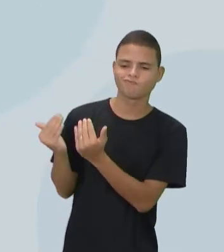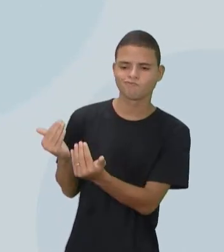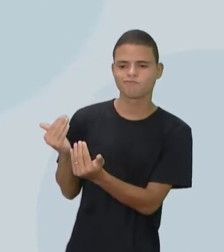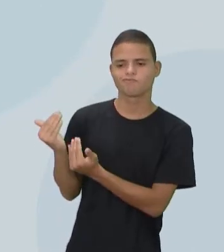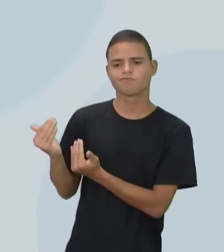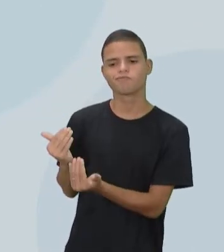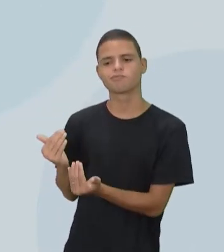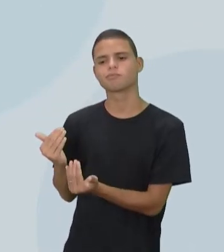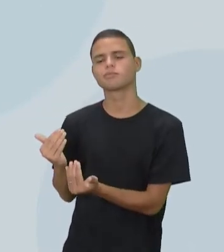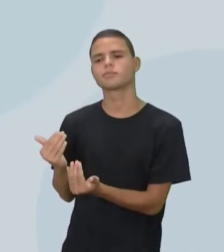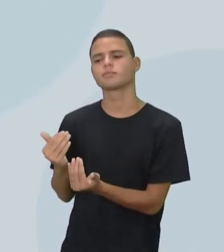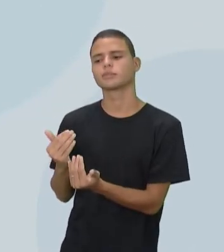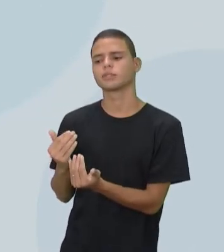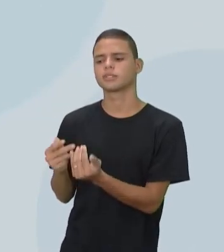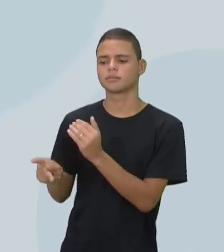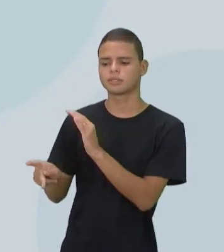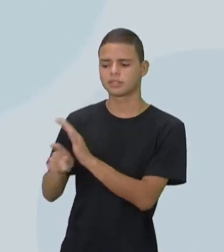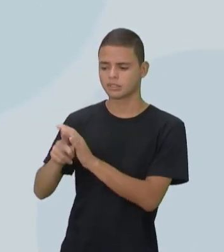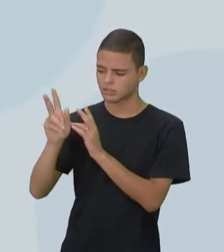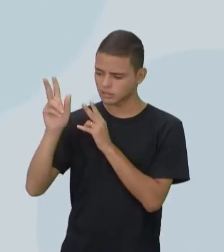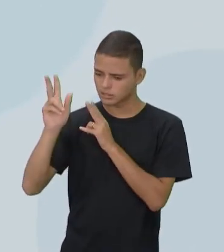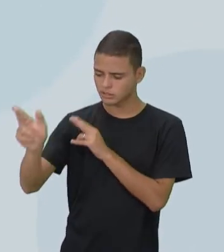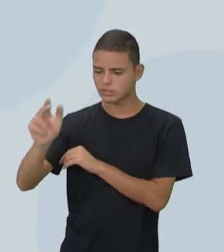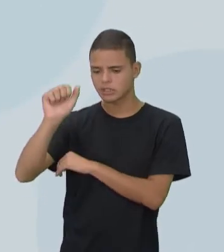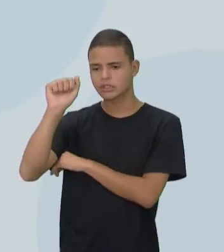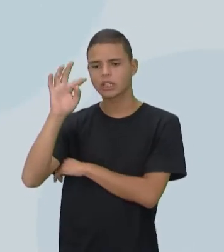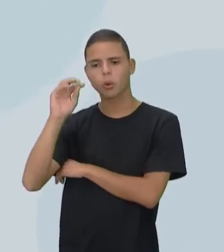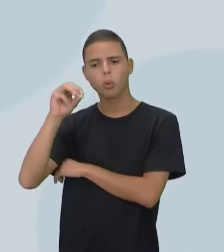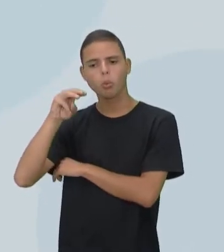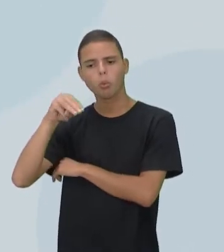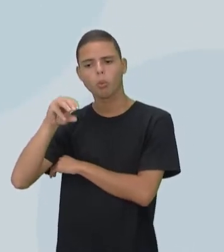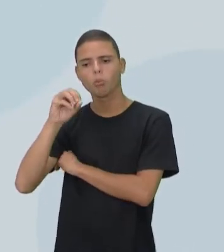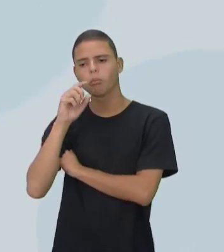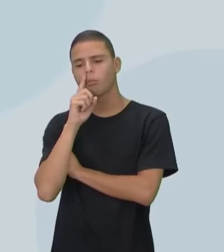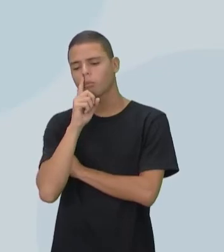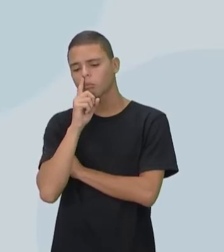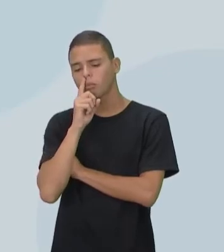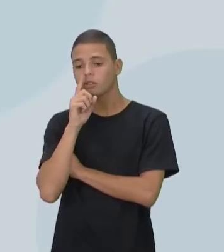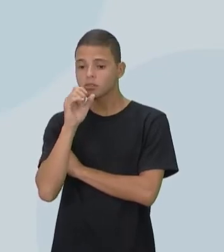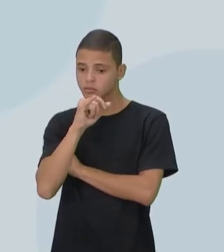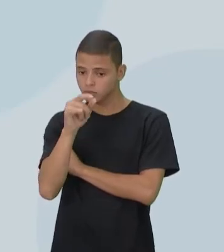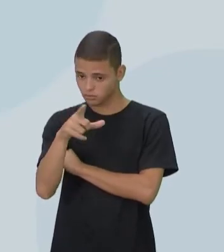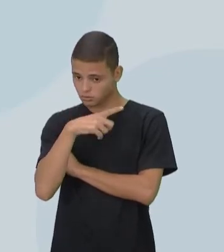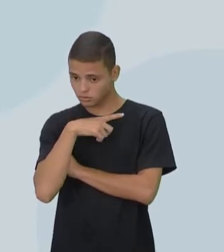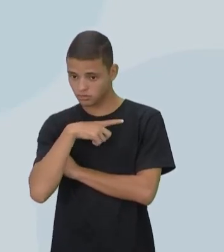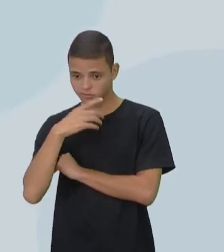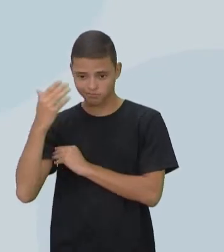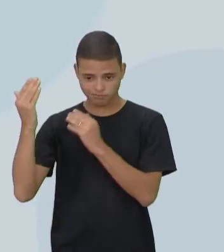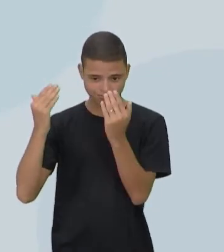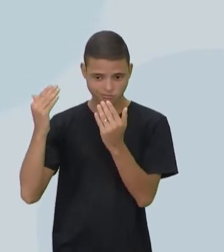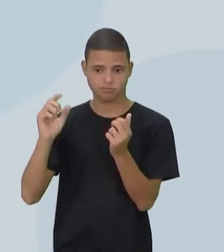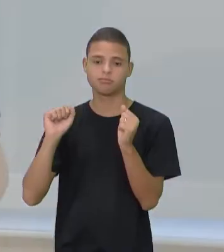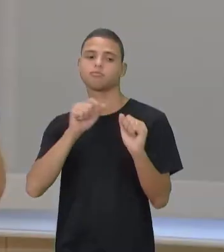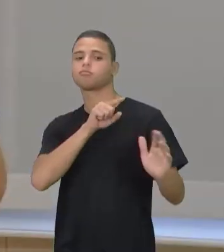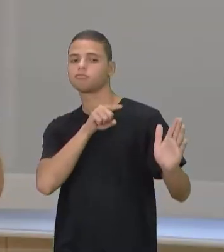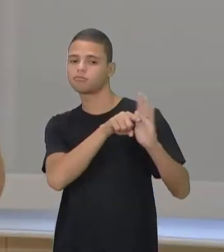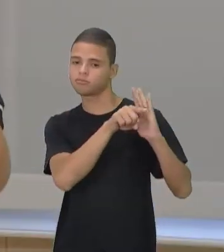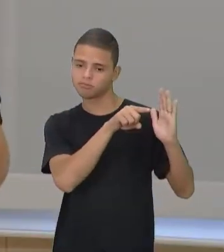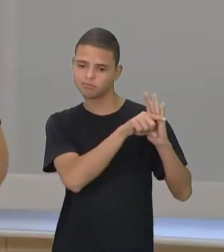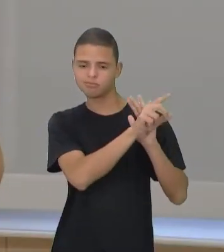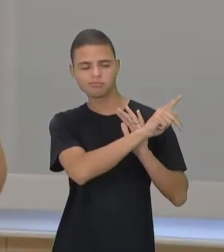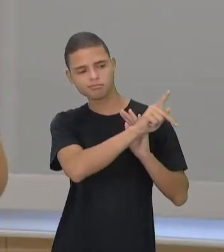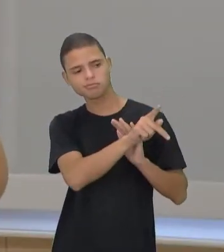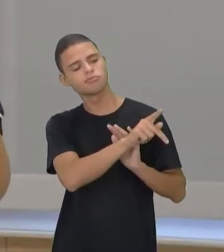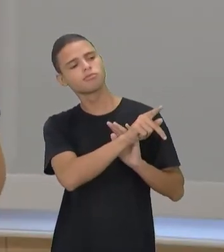coisa que átomo, né? Então, quando você tiver essa dúvida, pergunte para o seu professor, né? O que